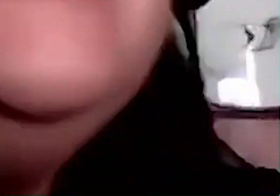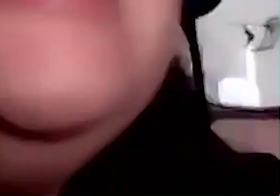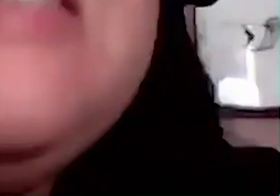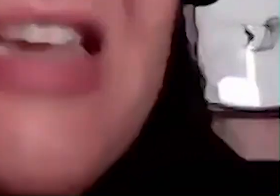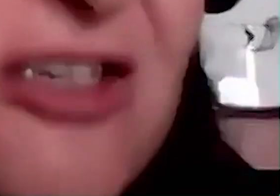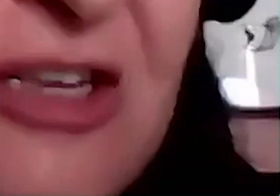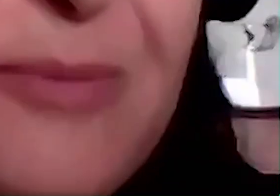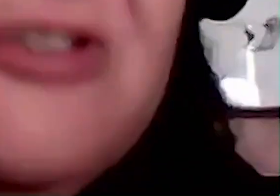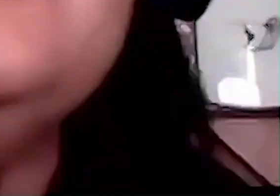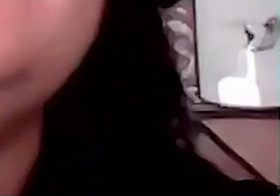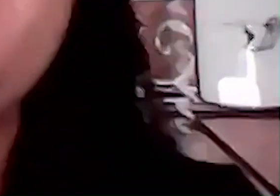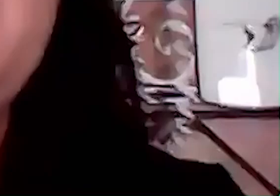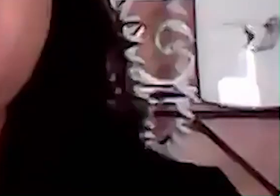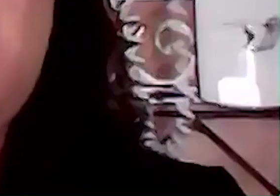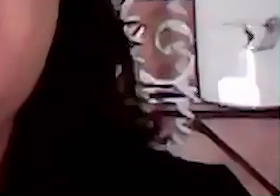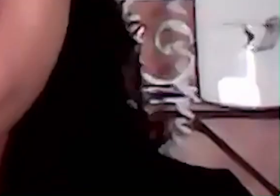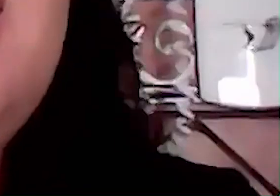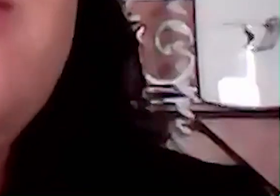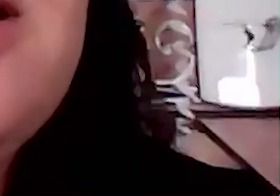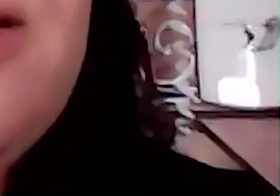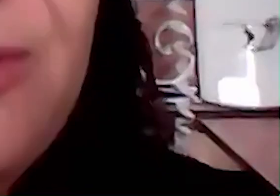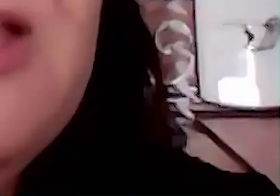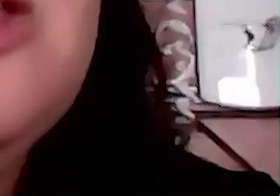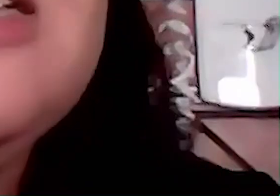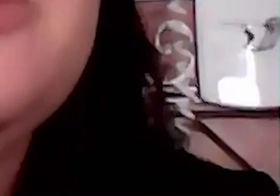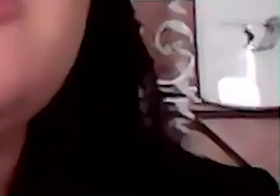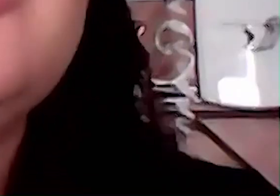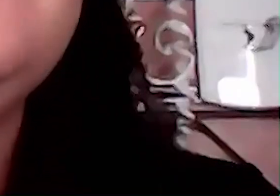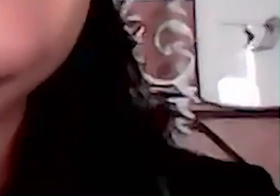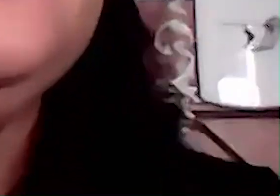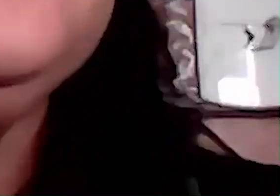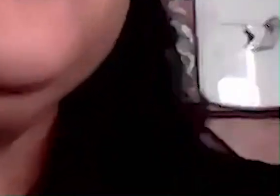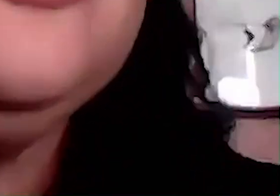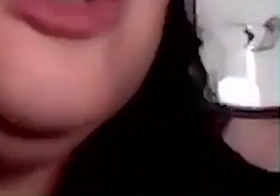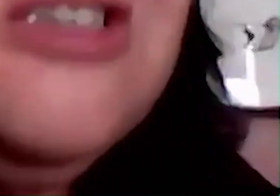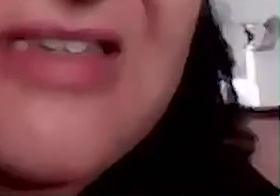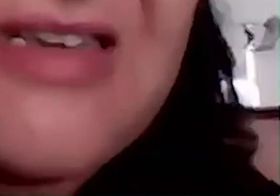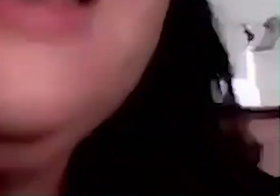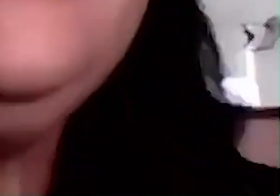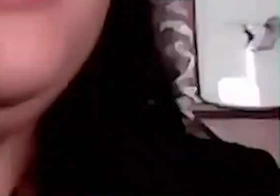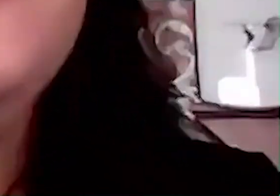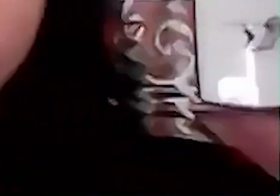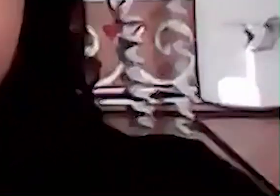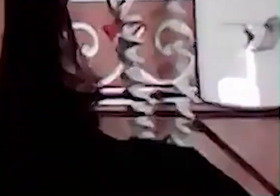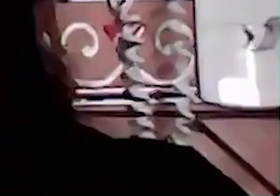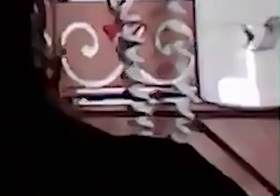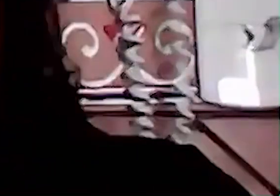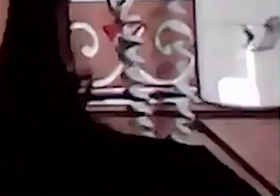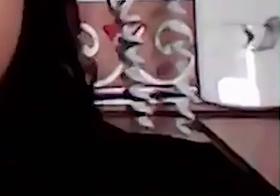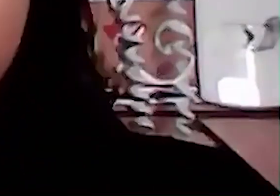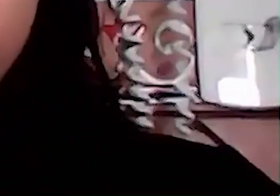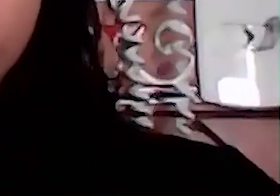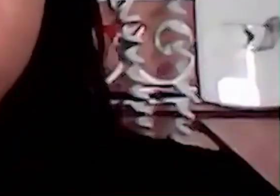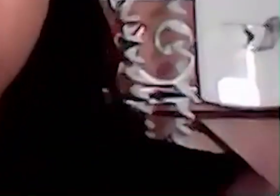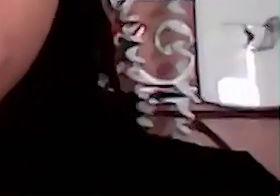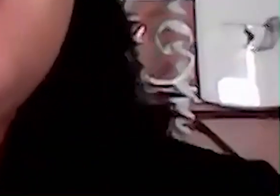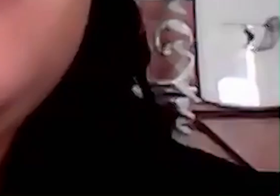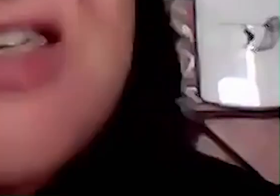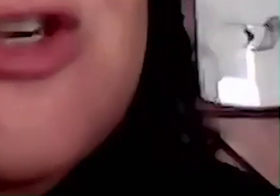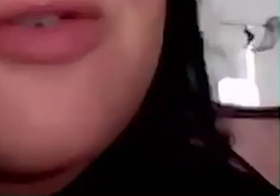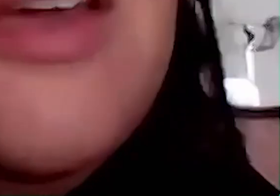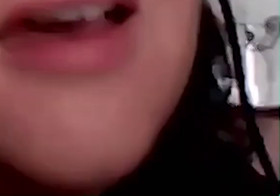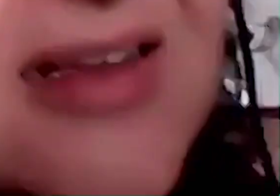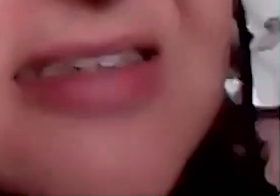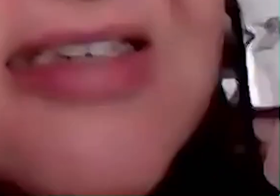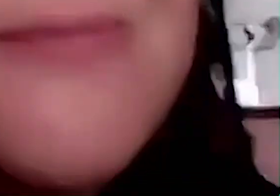e o que você deseja depois disso e a pessoa invariavelmente responde é o desejo Justus e na verdade ela tá querendo dizer que